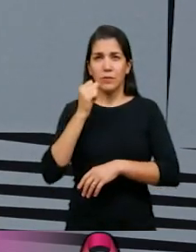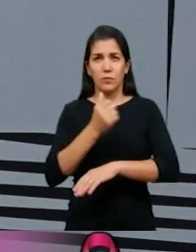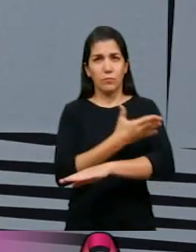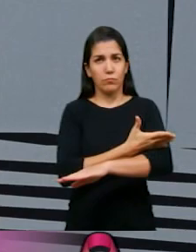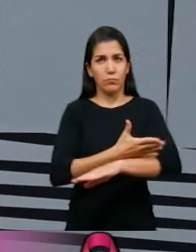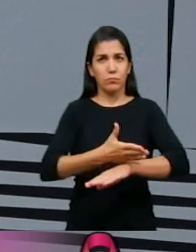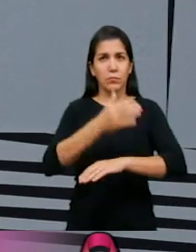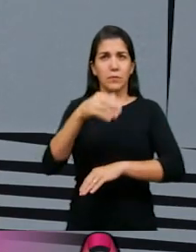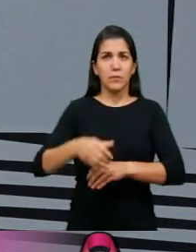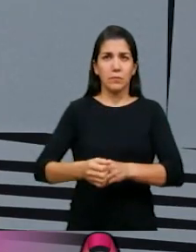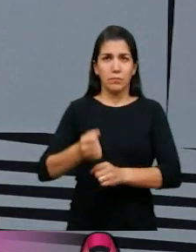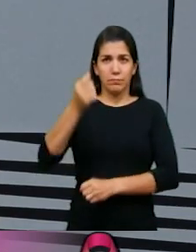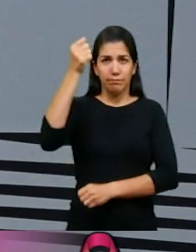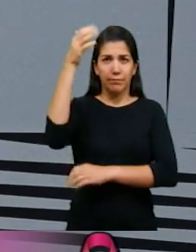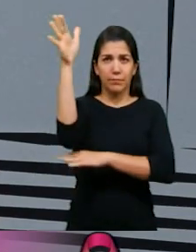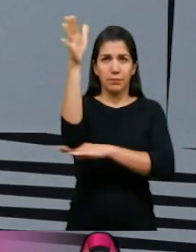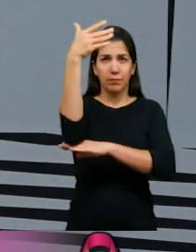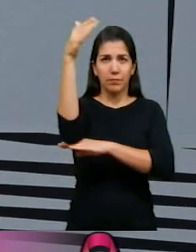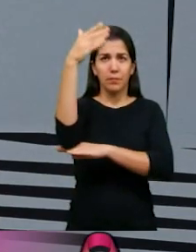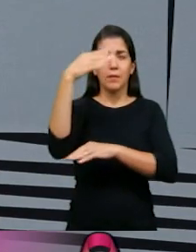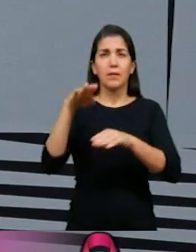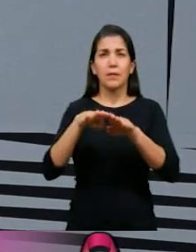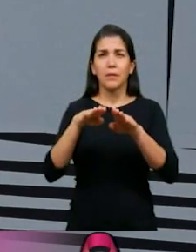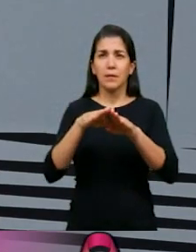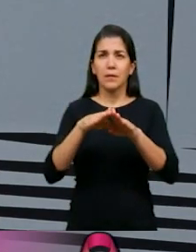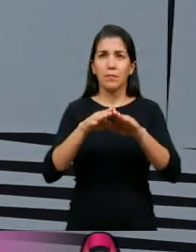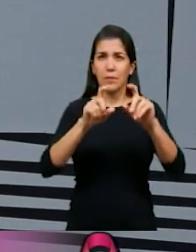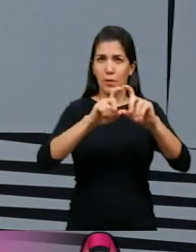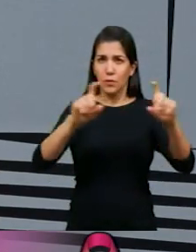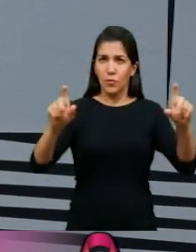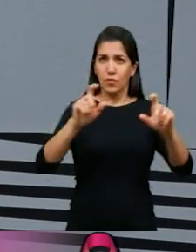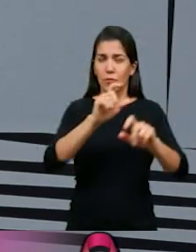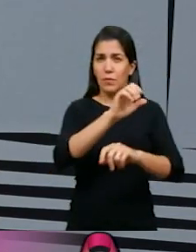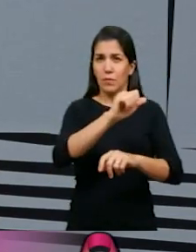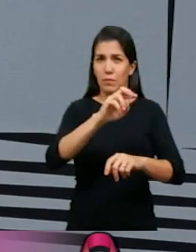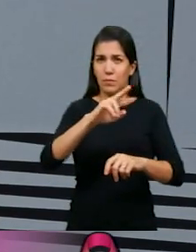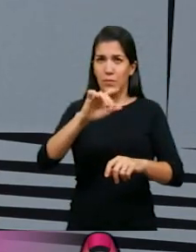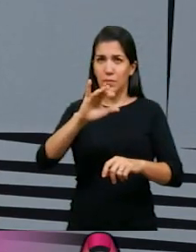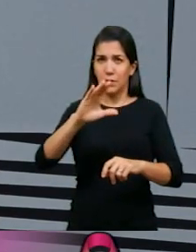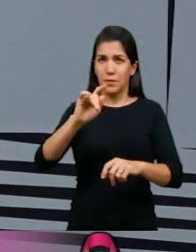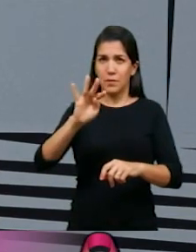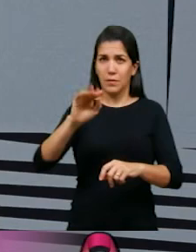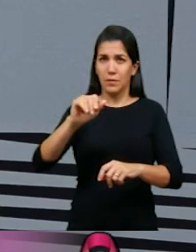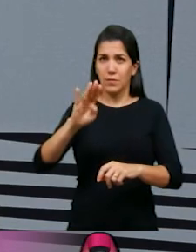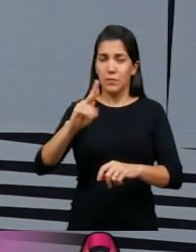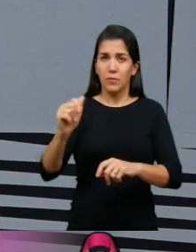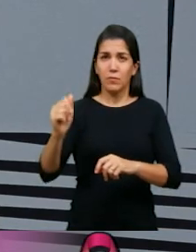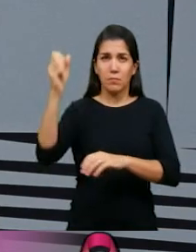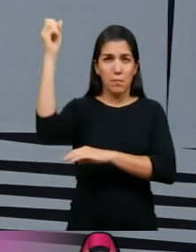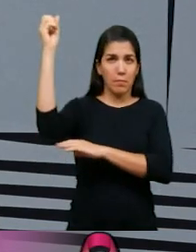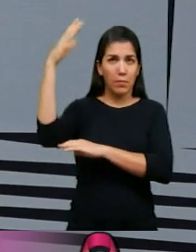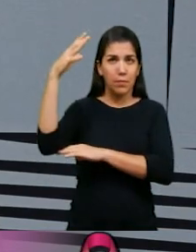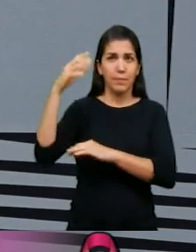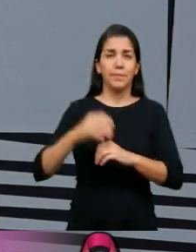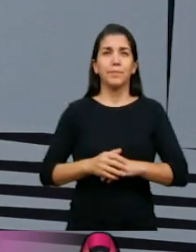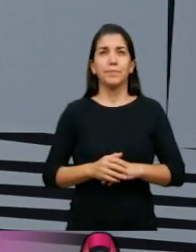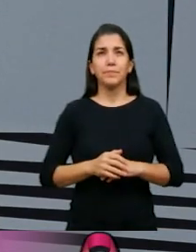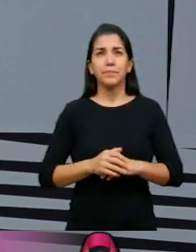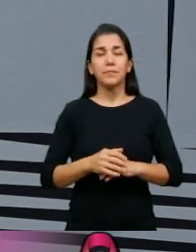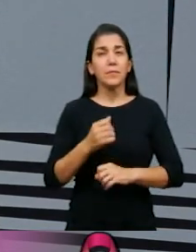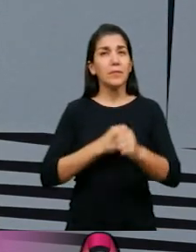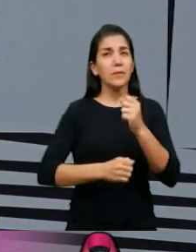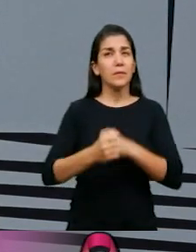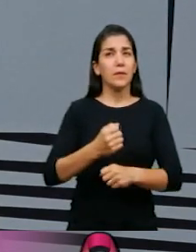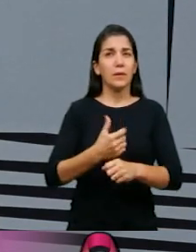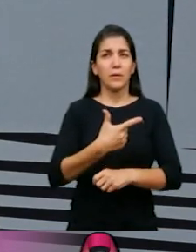a bandeira hasteada quanto o nome Araçatuba Iluminados. Considerando que este vereador, no ano de 2022, através do